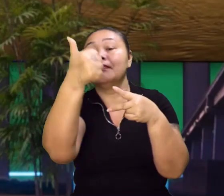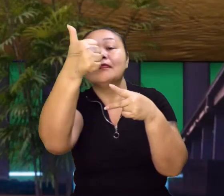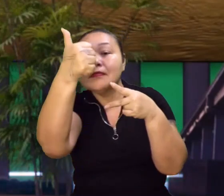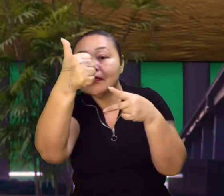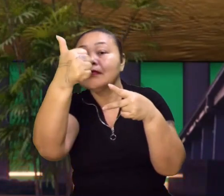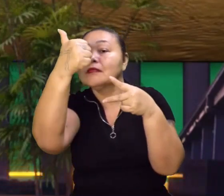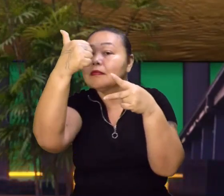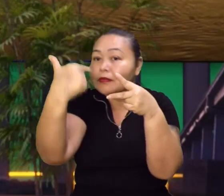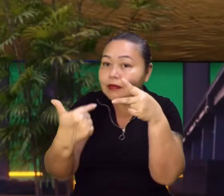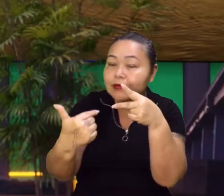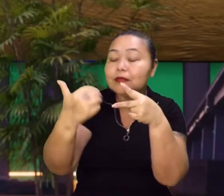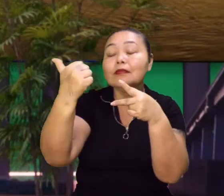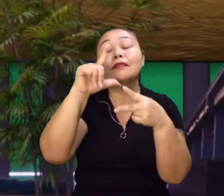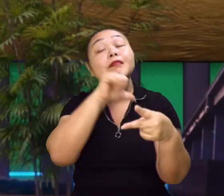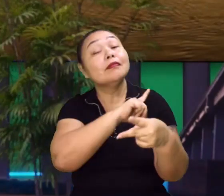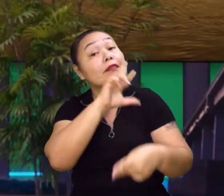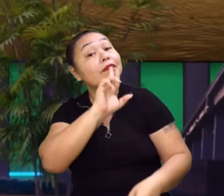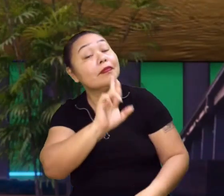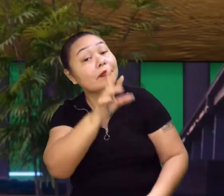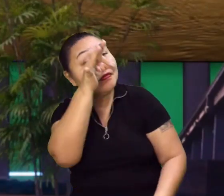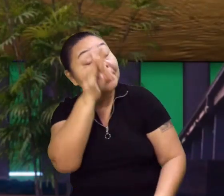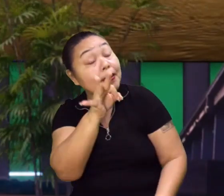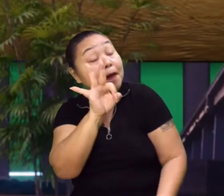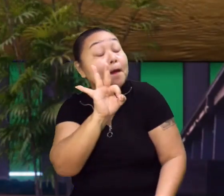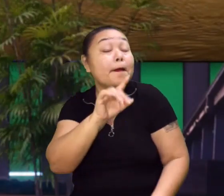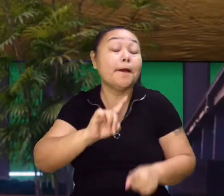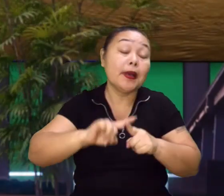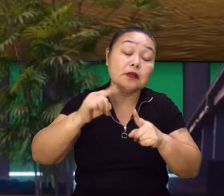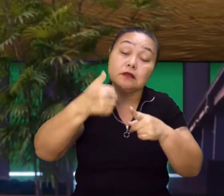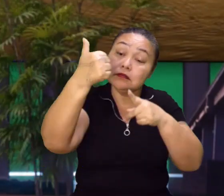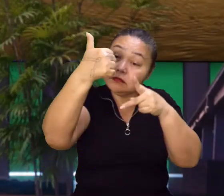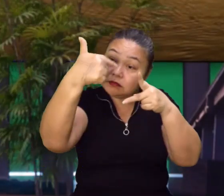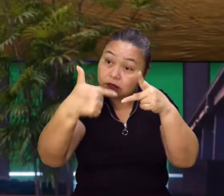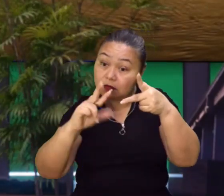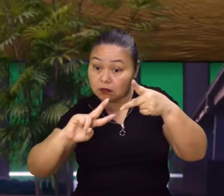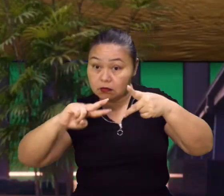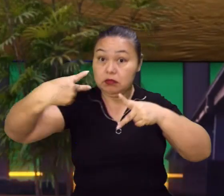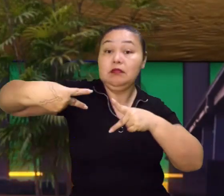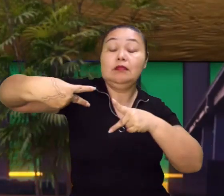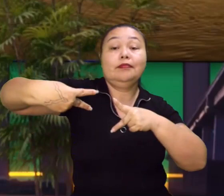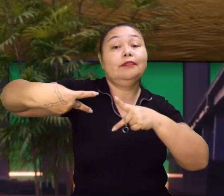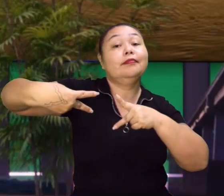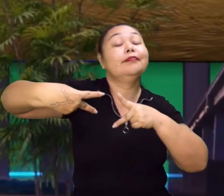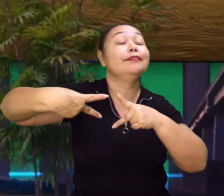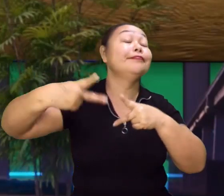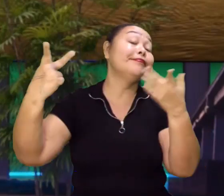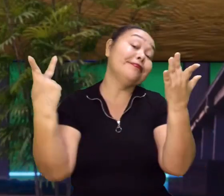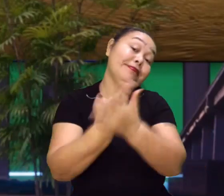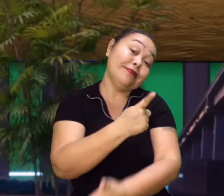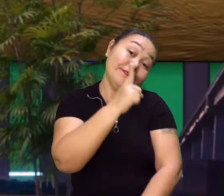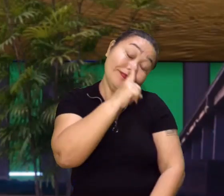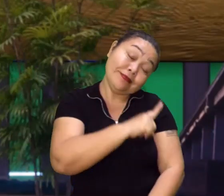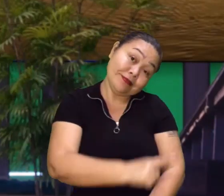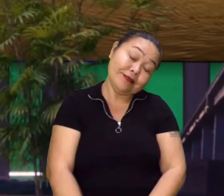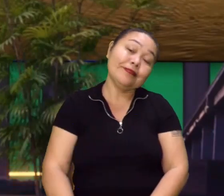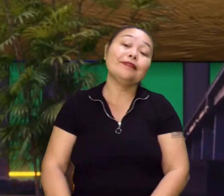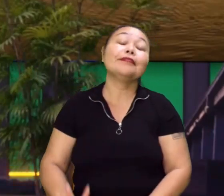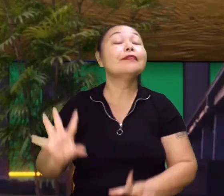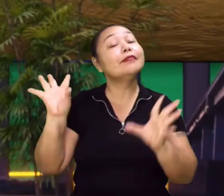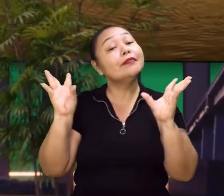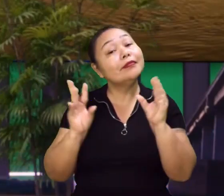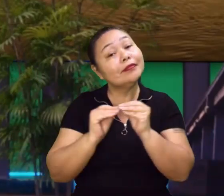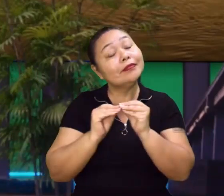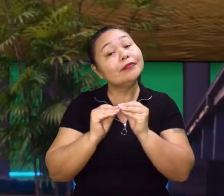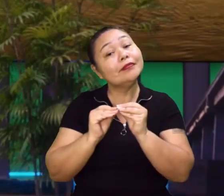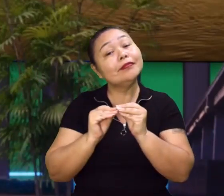A resposta pode até estar certa. Mas se não tiver respectivamente e ele inverteu, não vai estar certo. É. Resumidamente,